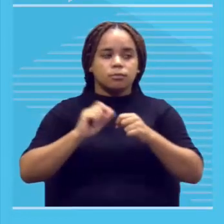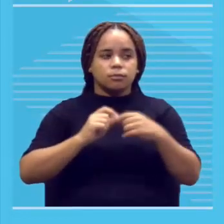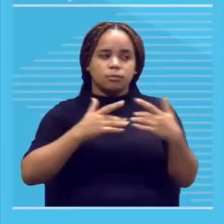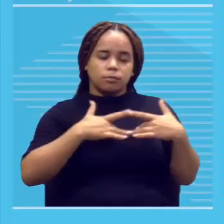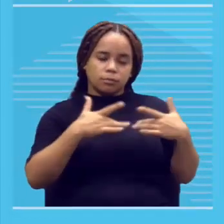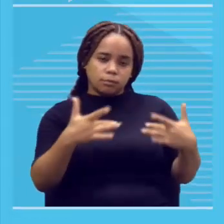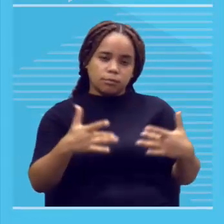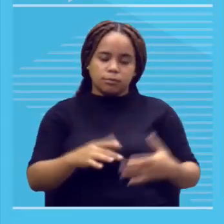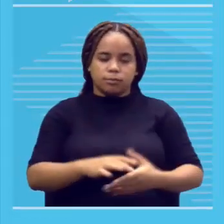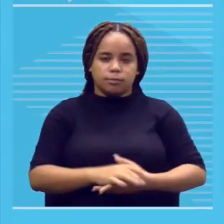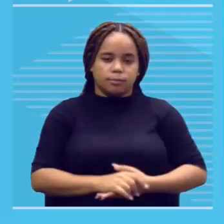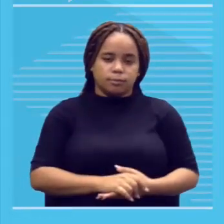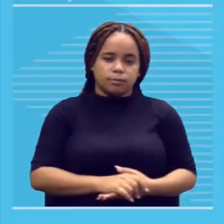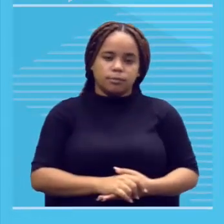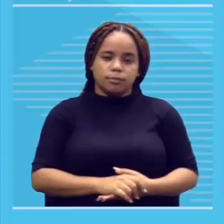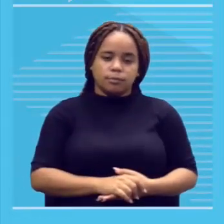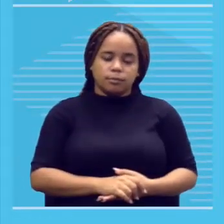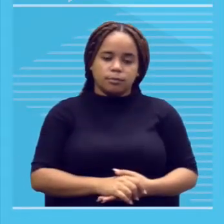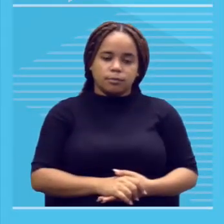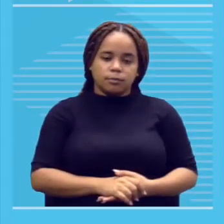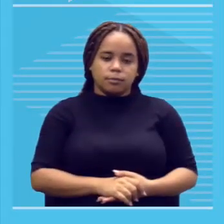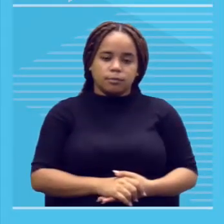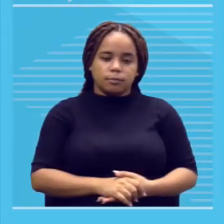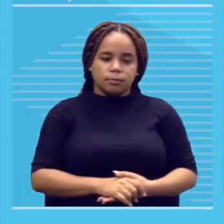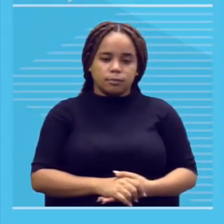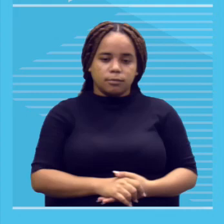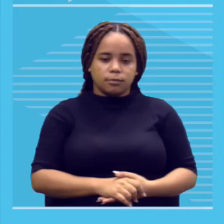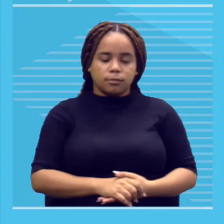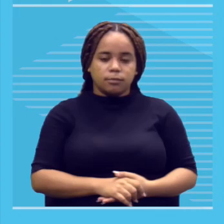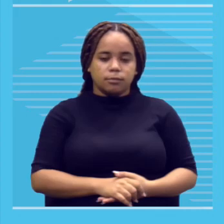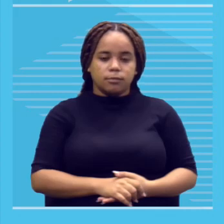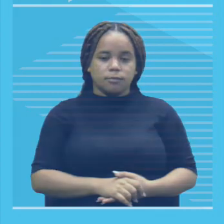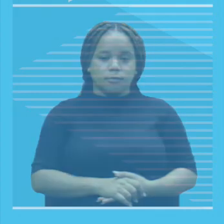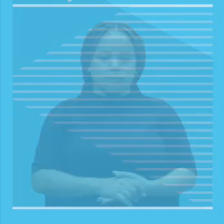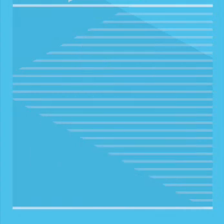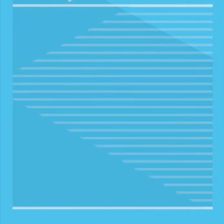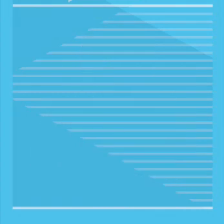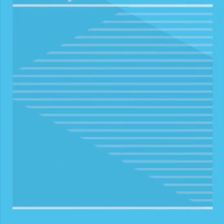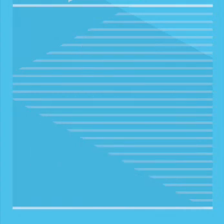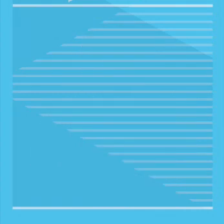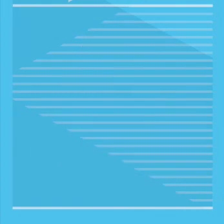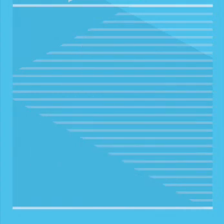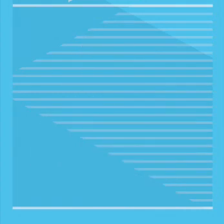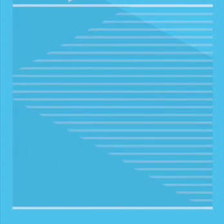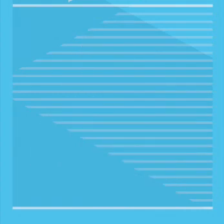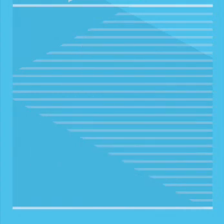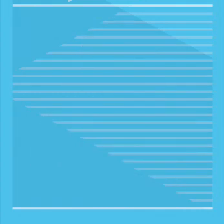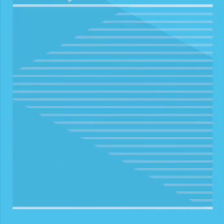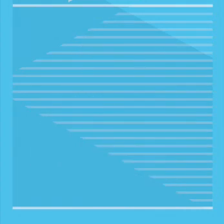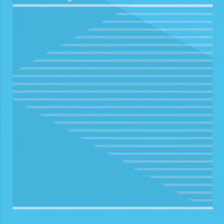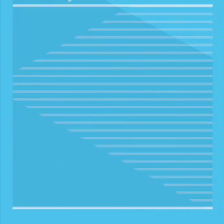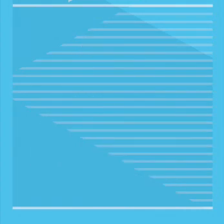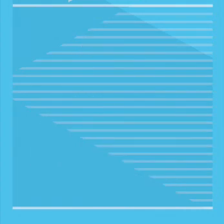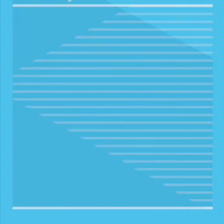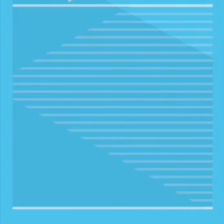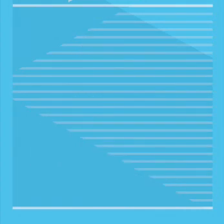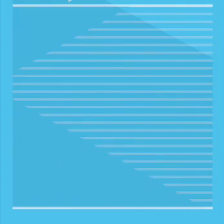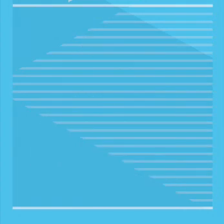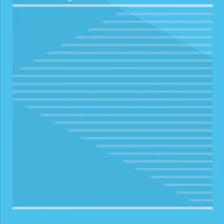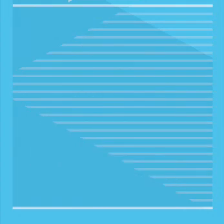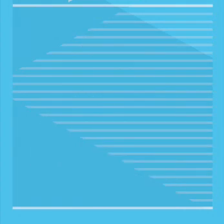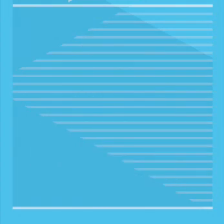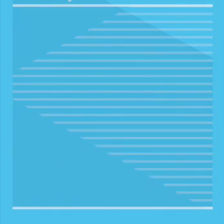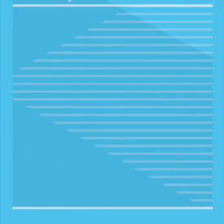caridade o espírito Ele tem muita atenção muito interesse em agir com caridade devido principalmente